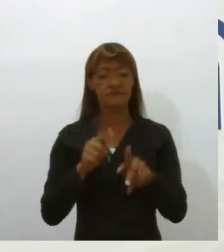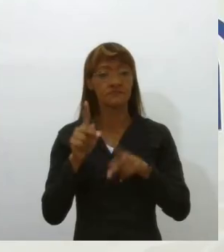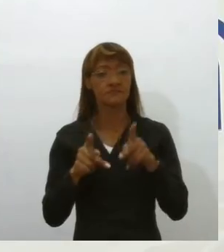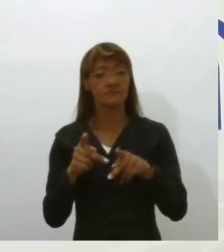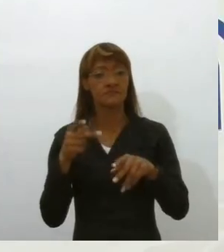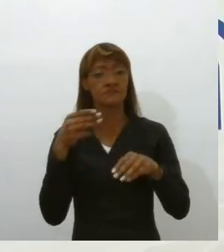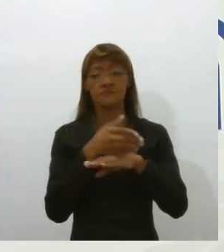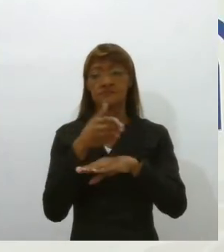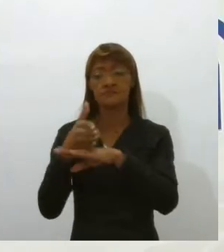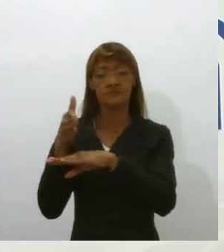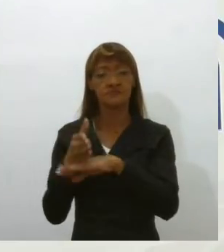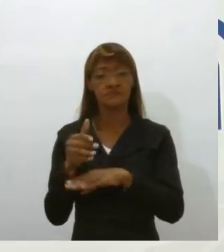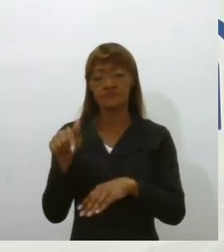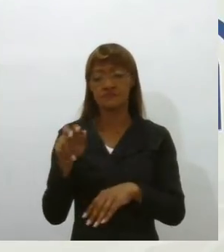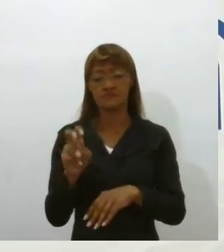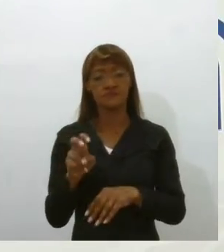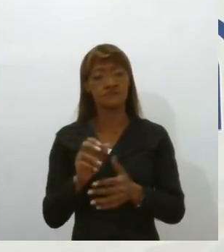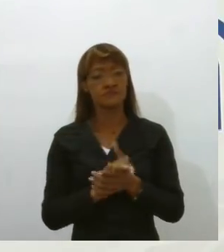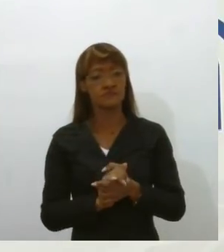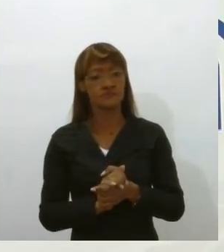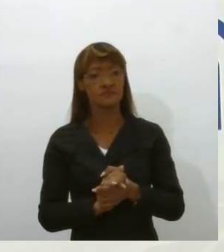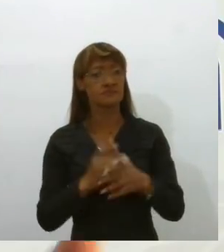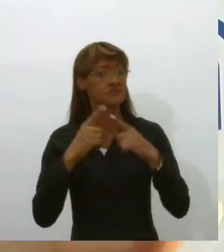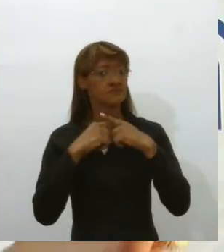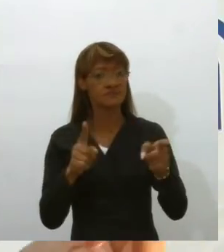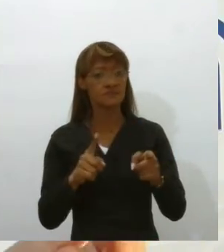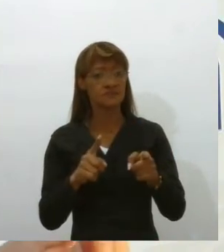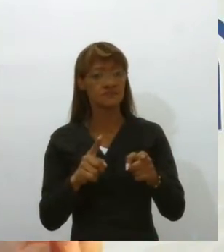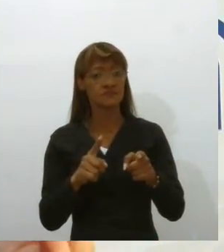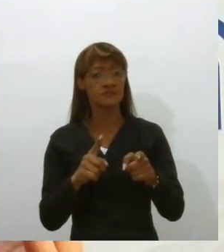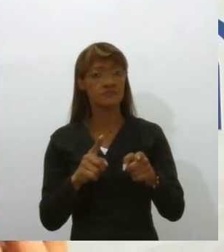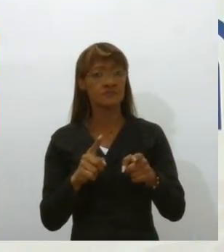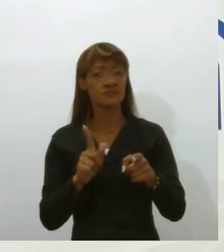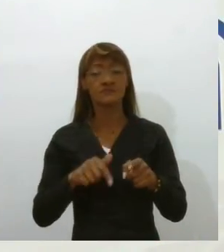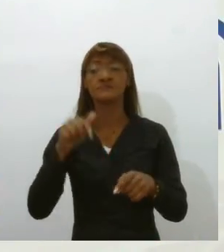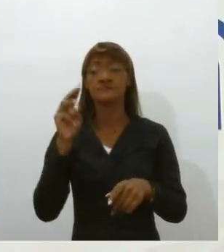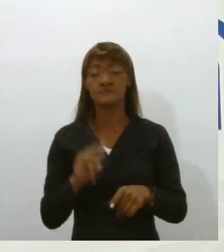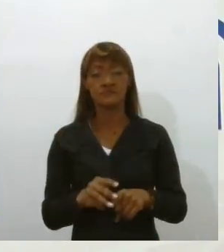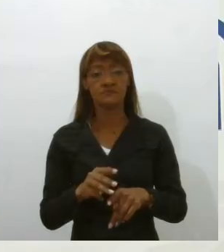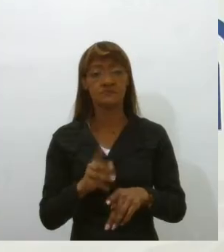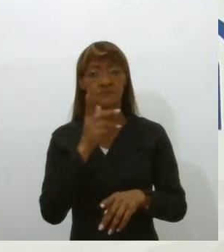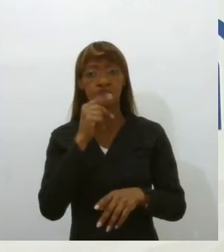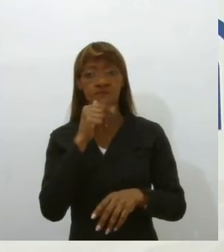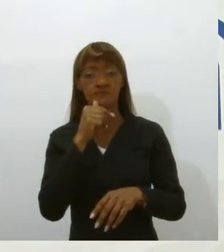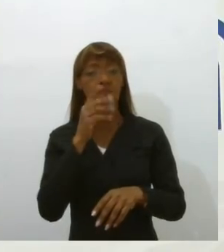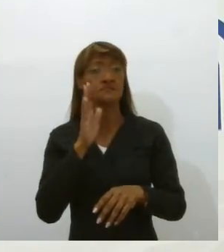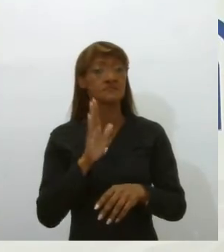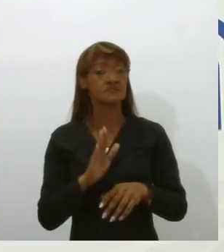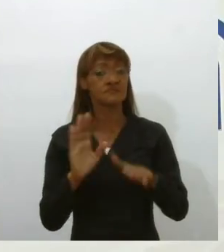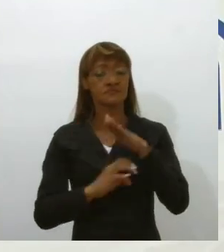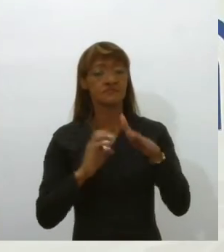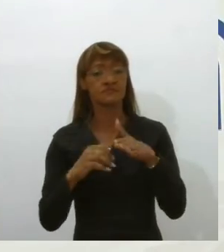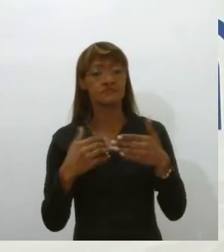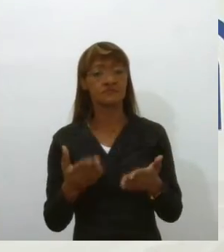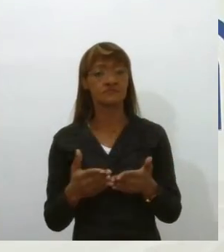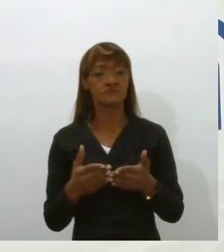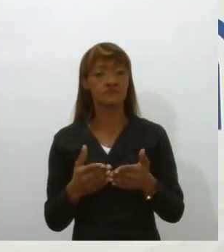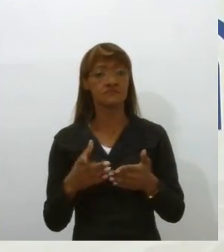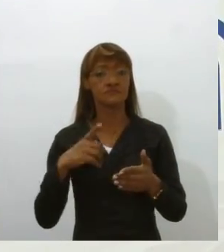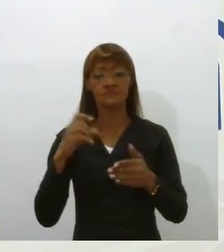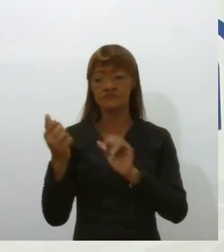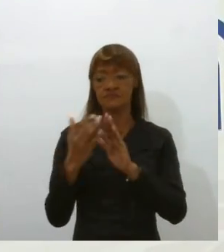municípios e o recorde de reclamação foi a DESO, Baixo São Francisco. Estão na frente do rio e não tem água. Como é que se